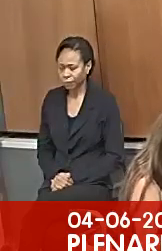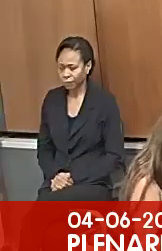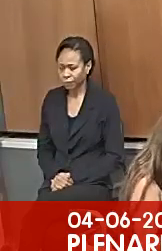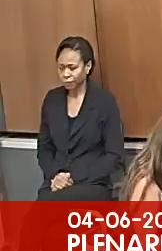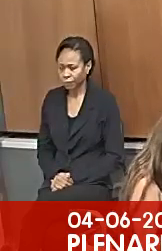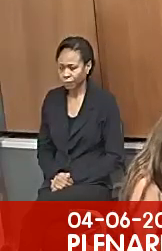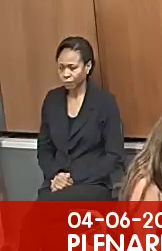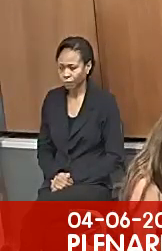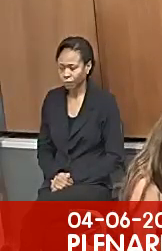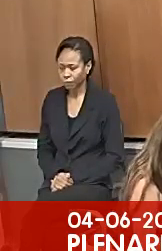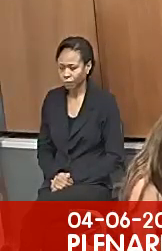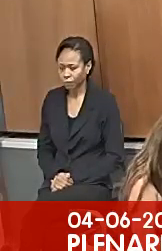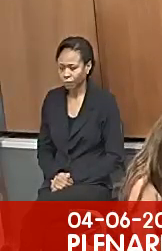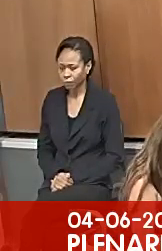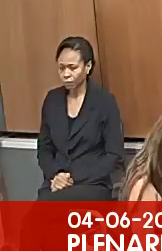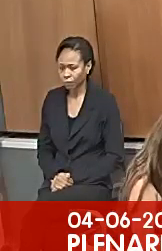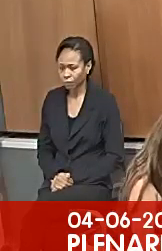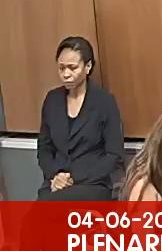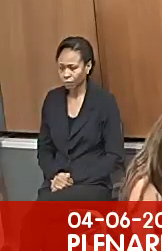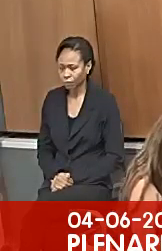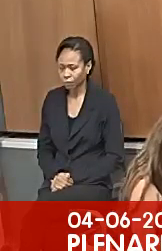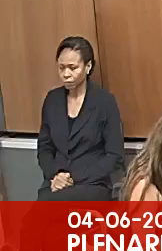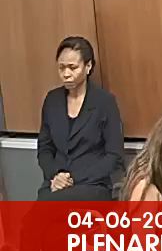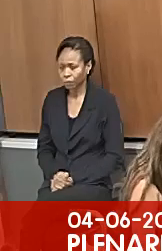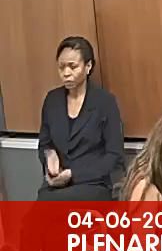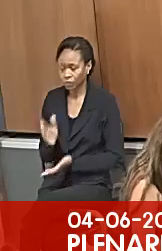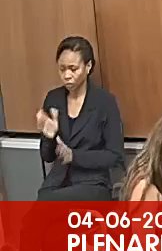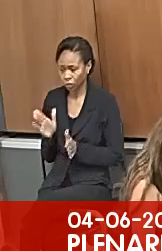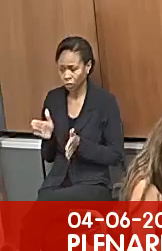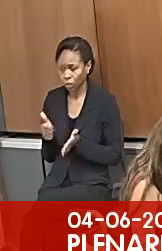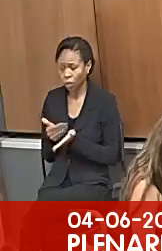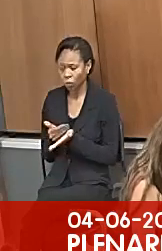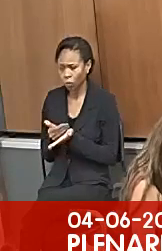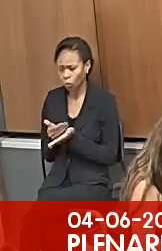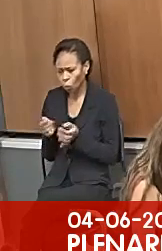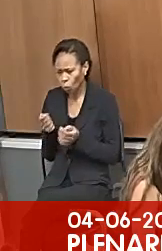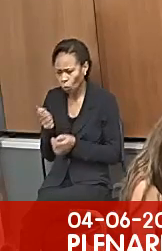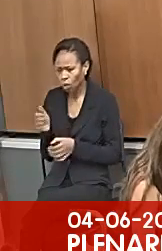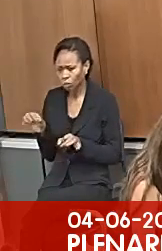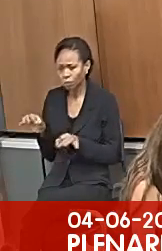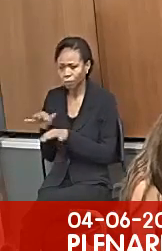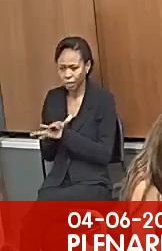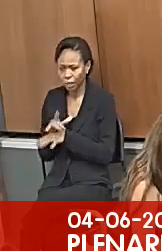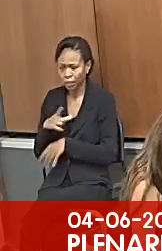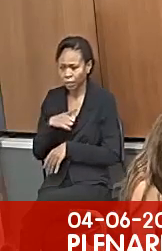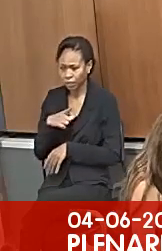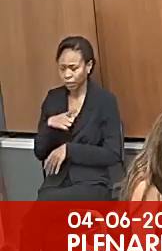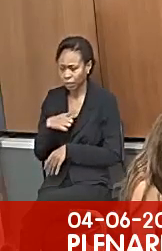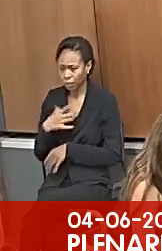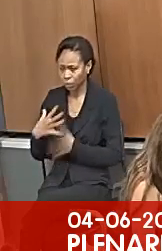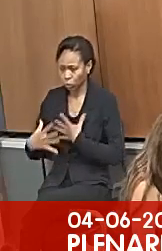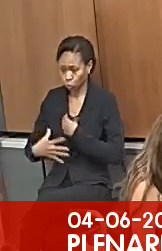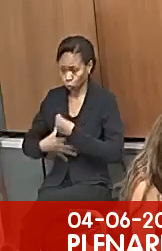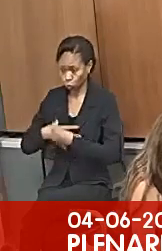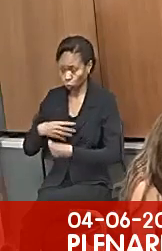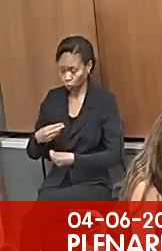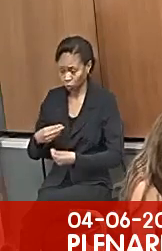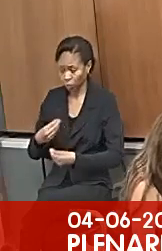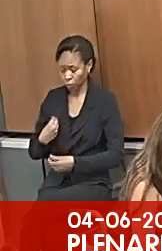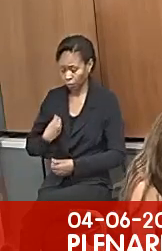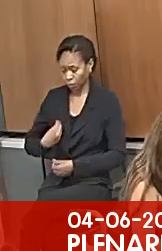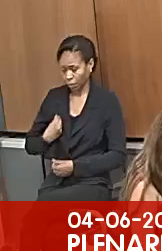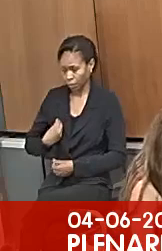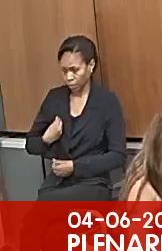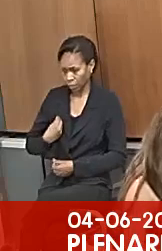requerimentos e eu já vou partir aqui para o nosso encerramento, né? Nós temos aí os filhos presentes e certamente